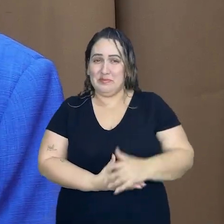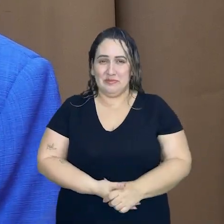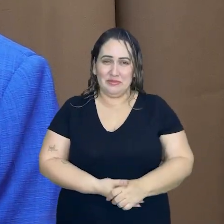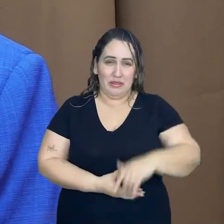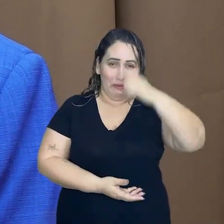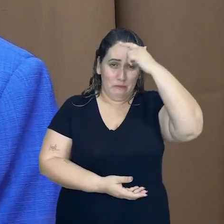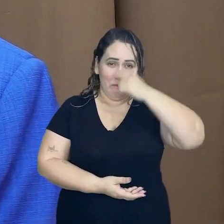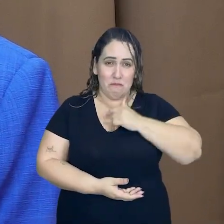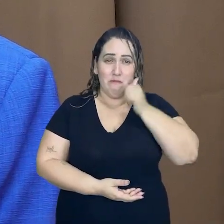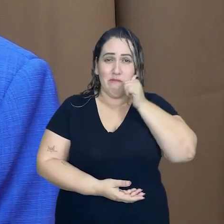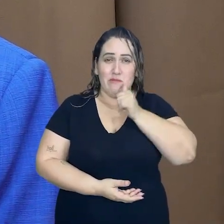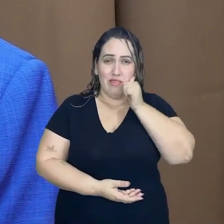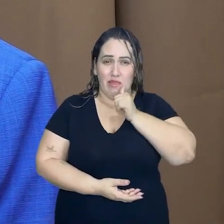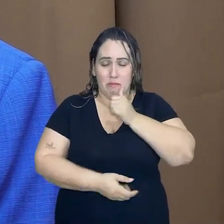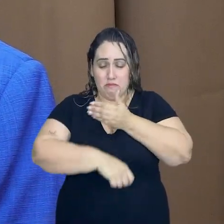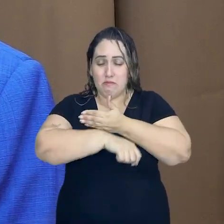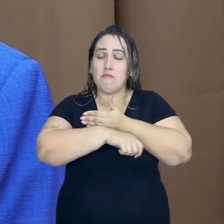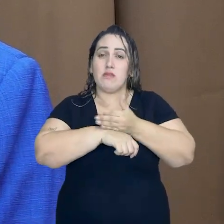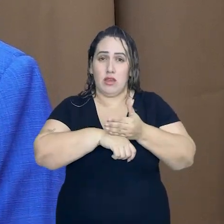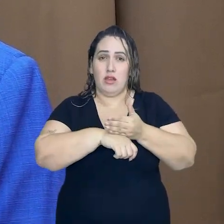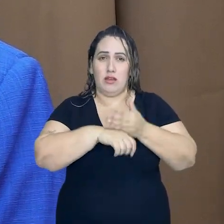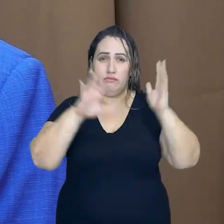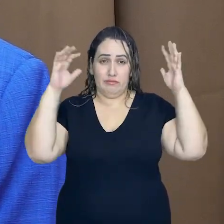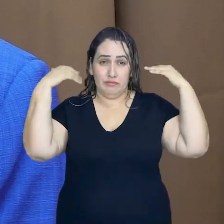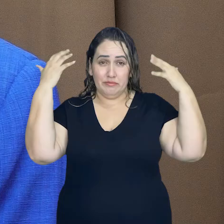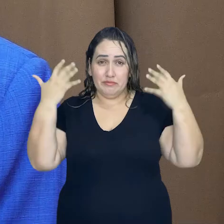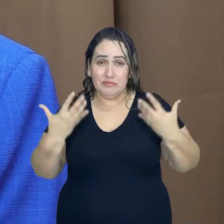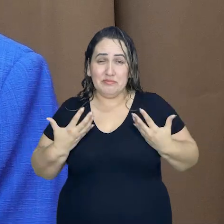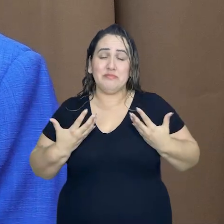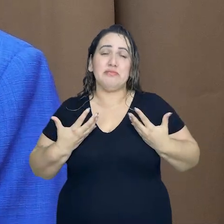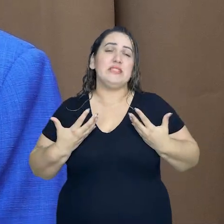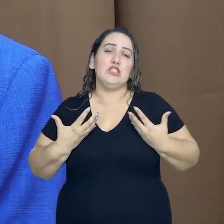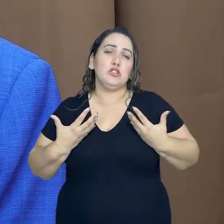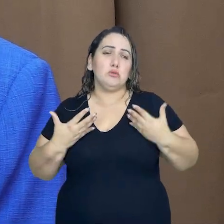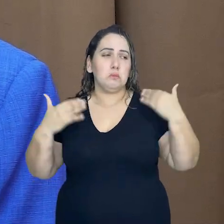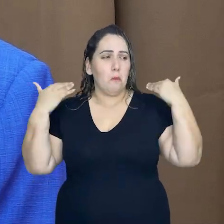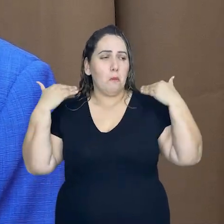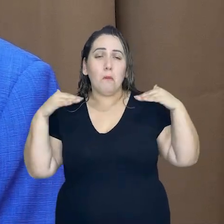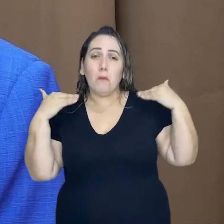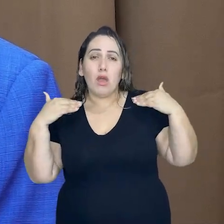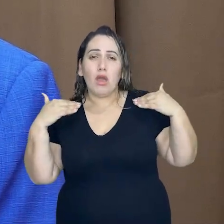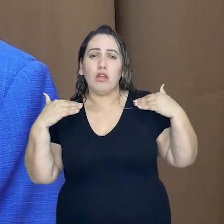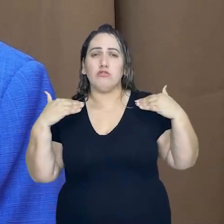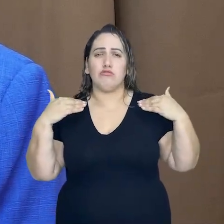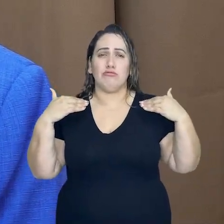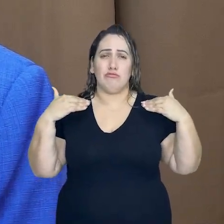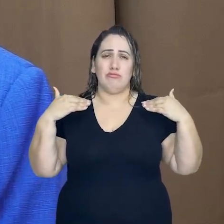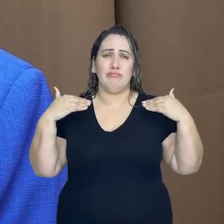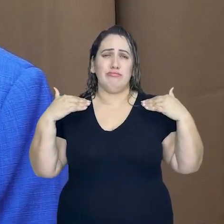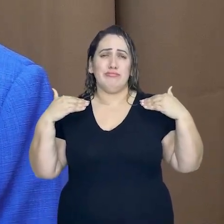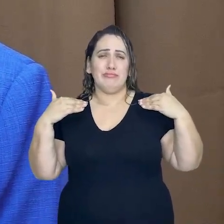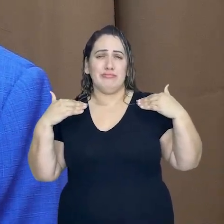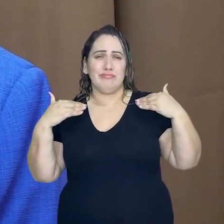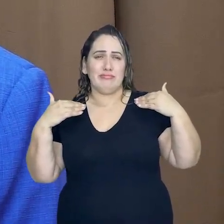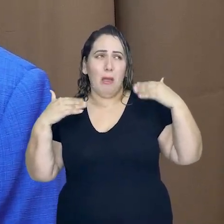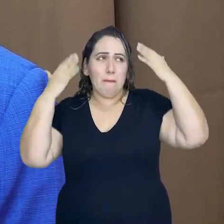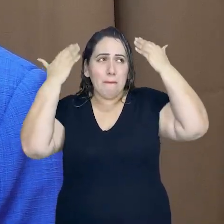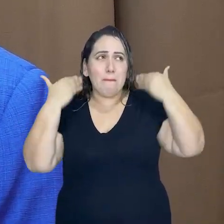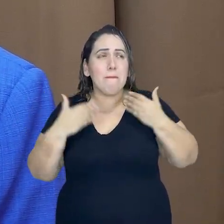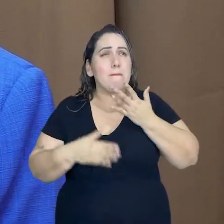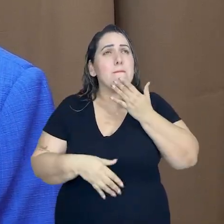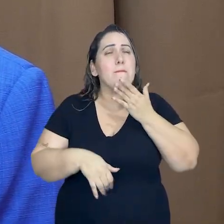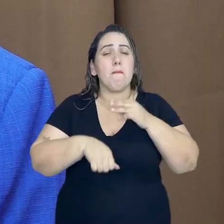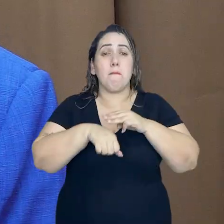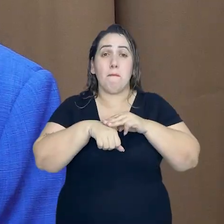uma mulher branca, né? De cabelos médios, né?